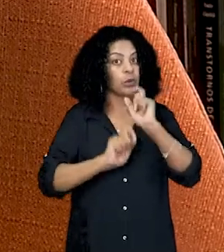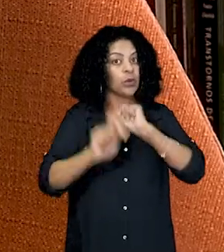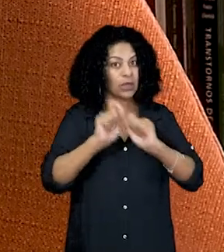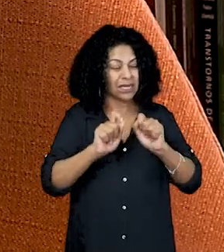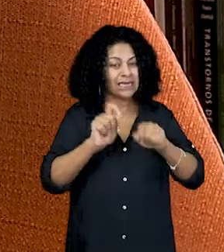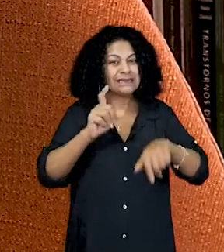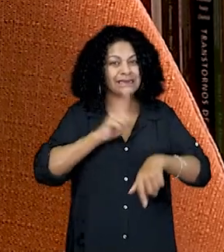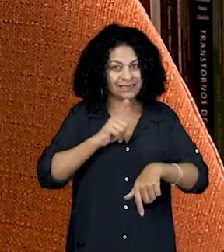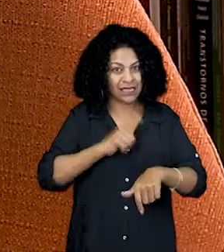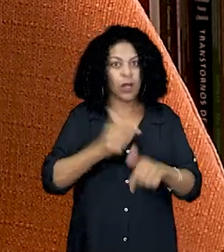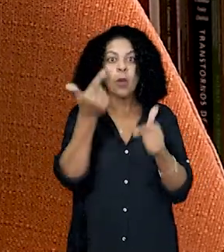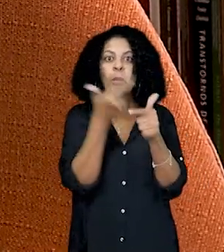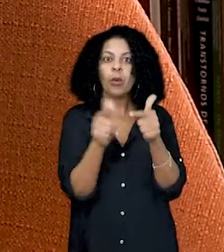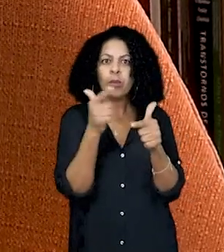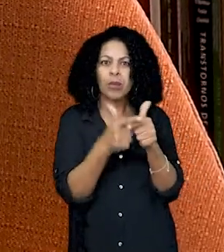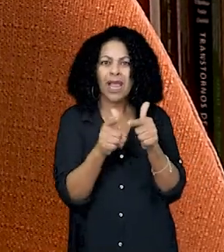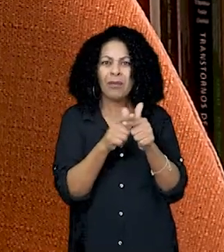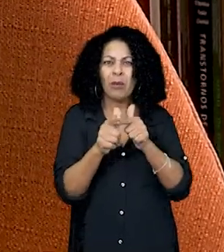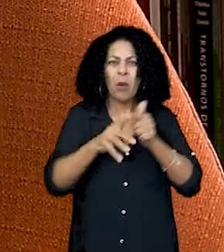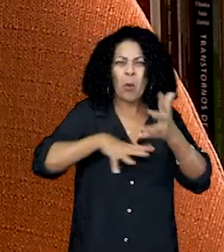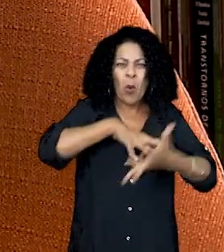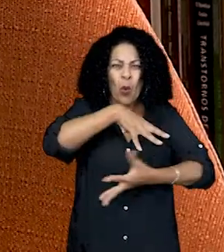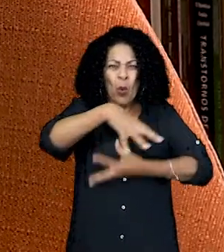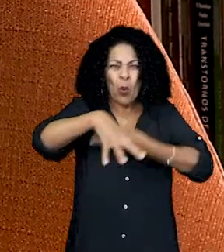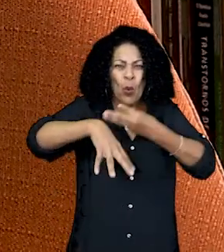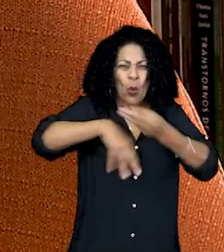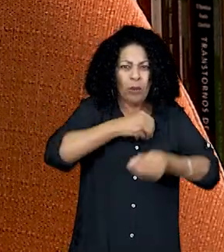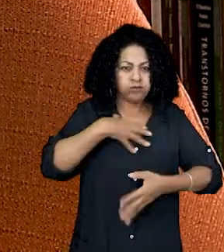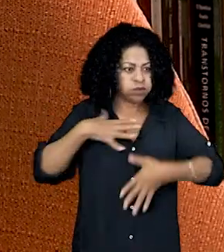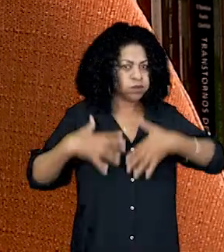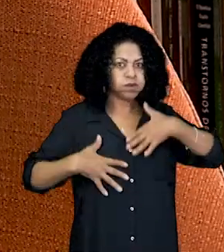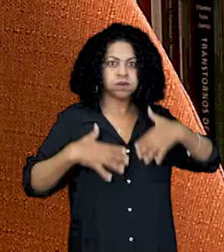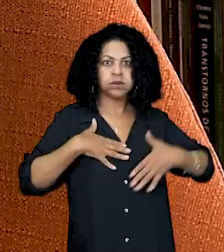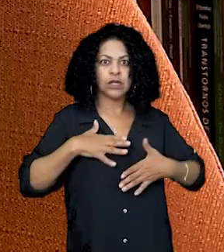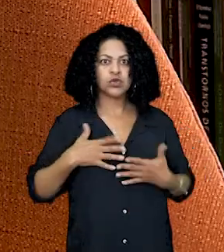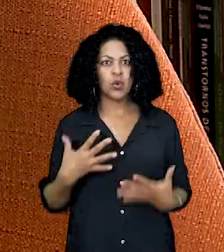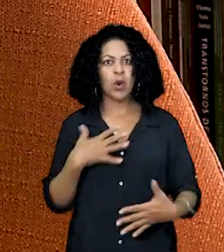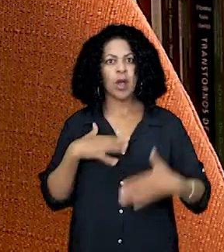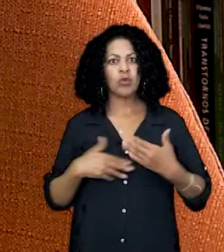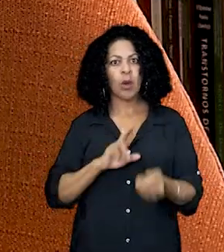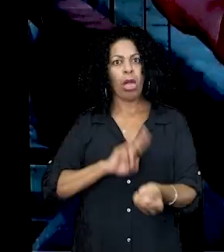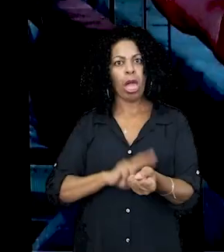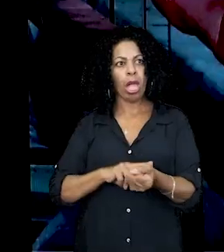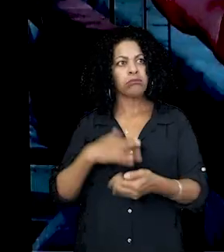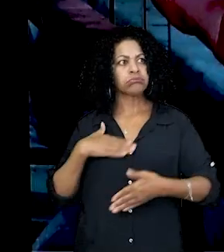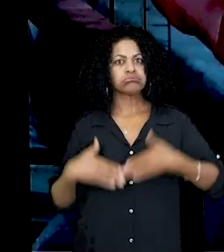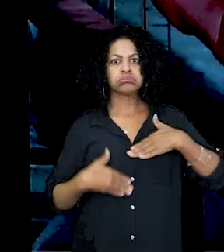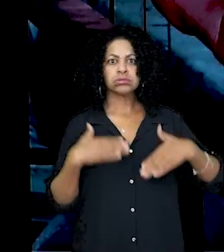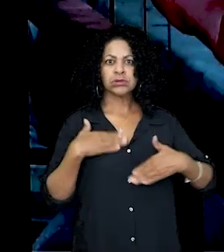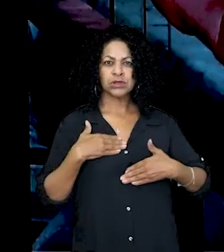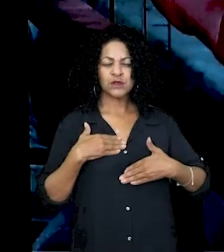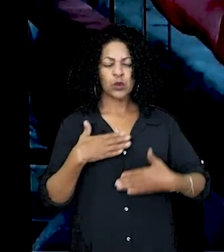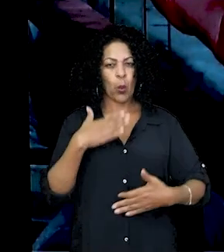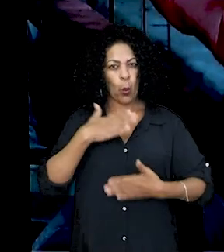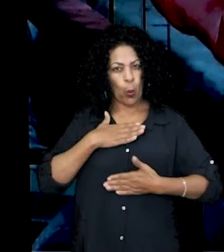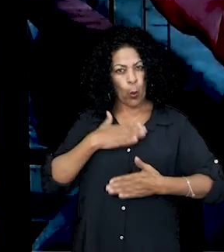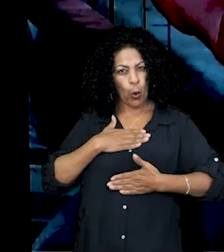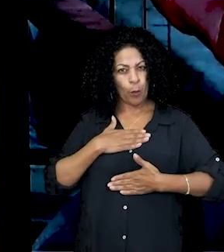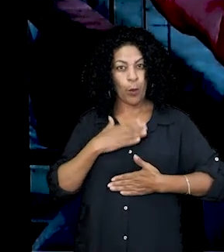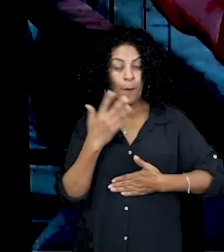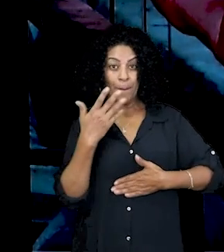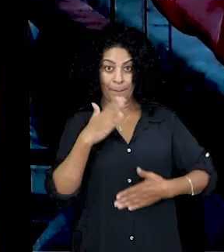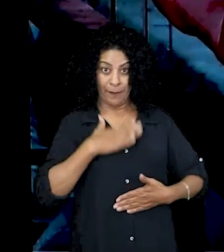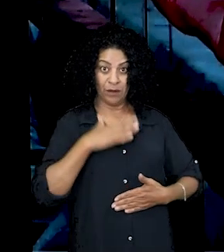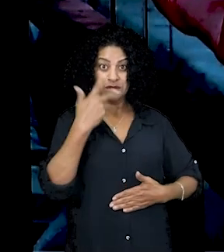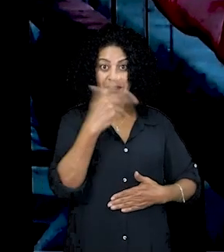uma desincronização, uma baguncinha aí no nosso ritmo circadiano. O meu e o seu corpo seguem